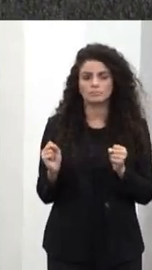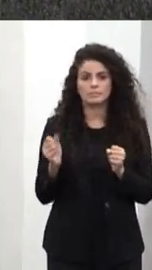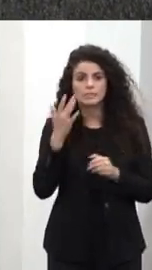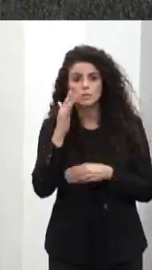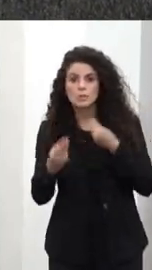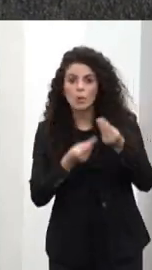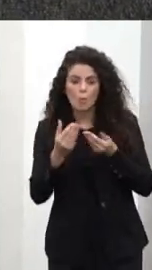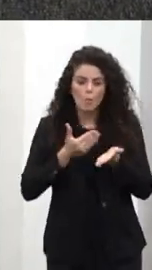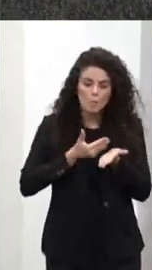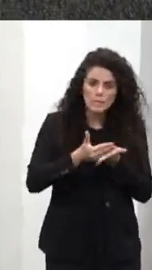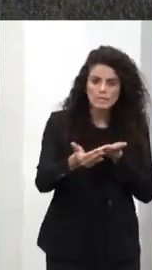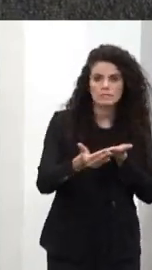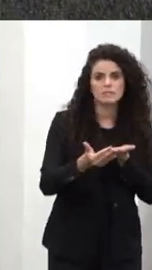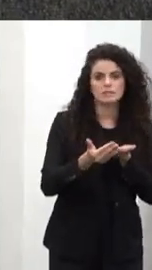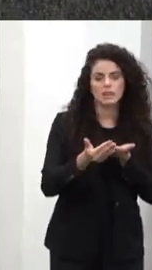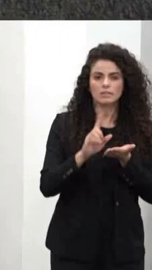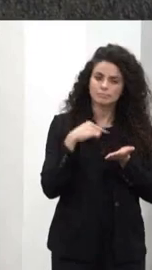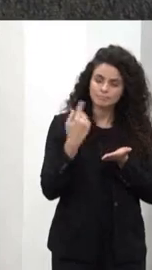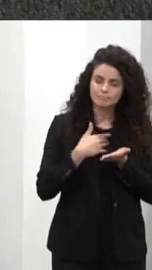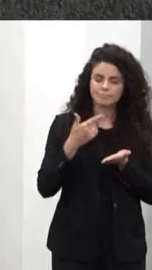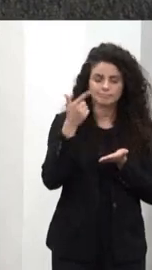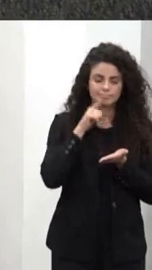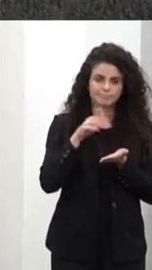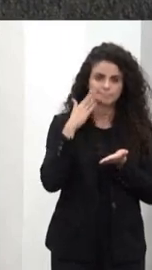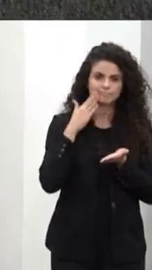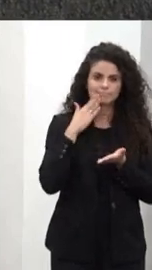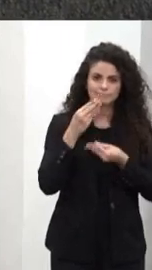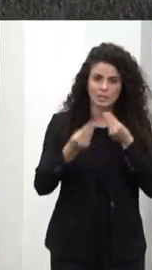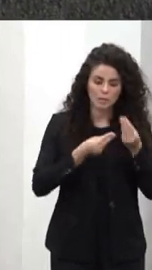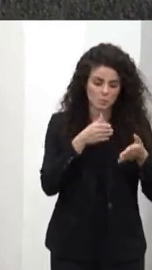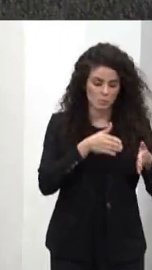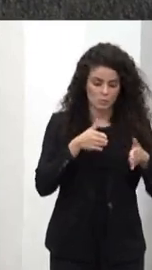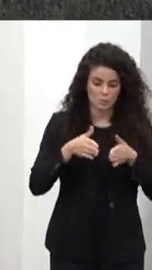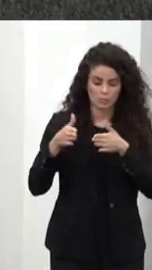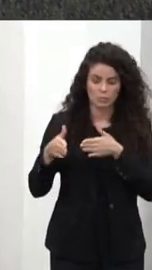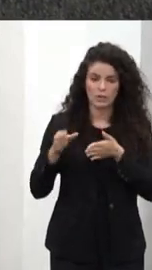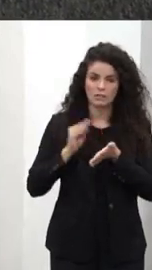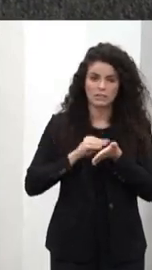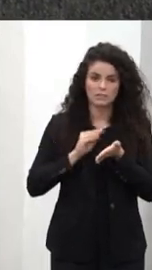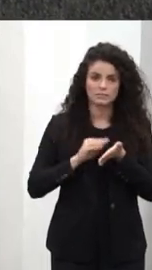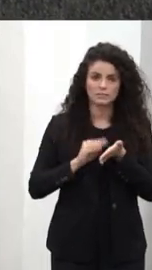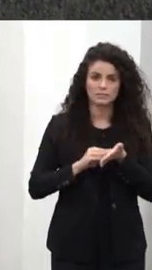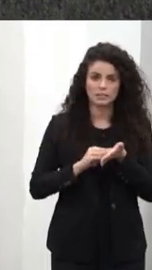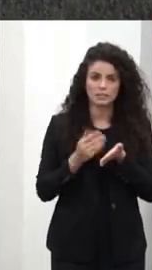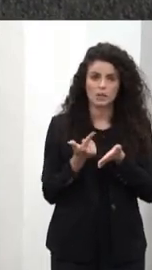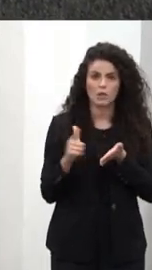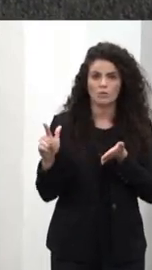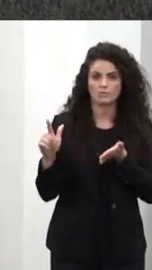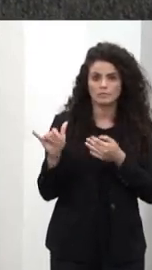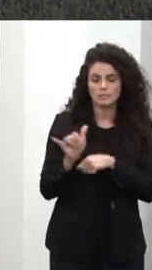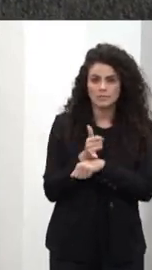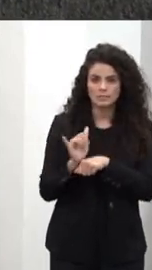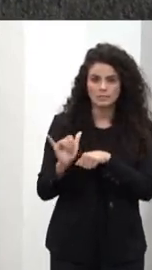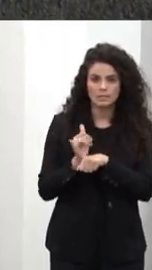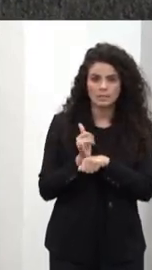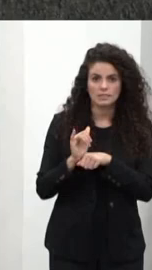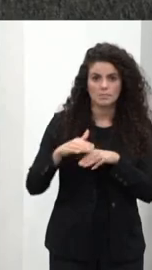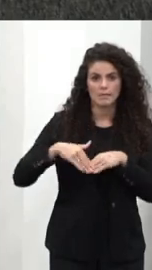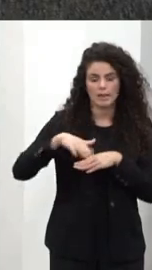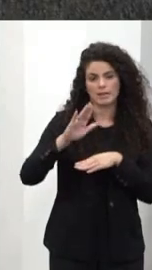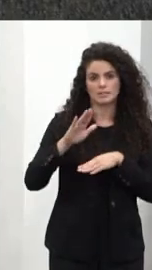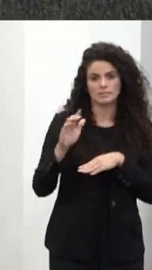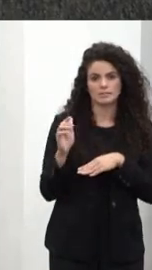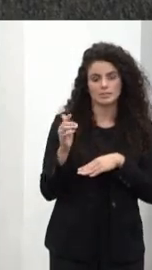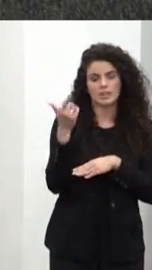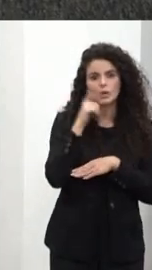começar para que a gente possa também saber aonde que tá faltando uma escuta maior para que o congesse que possa